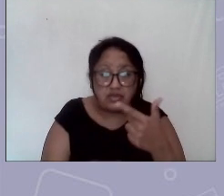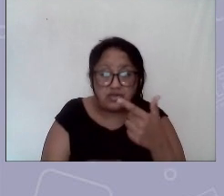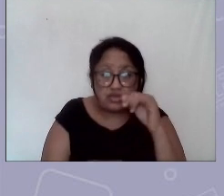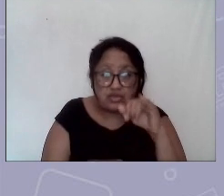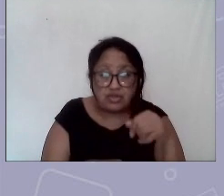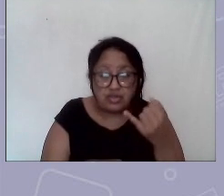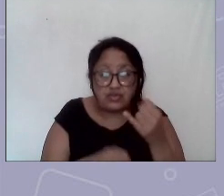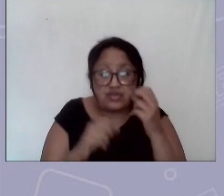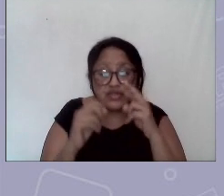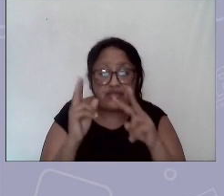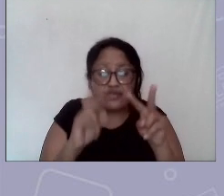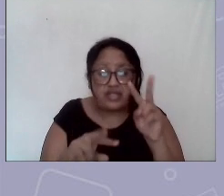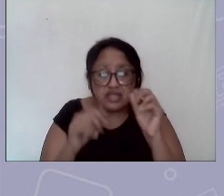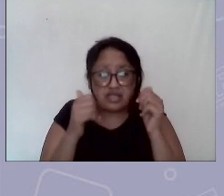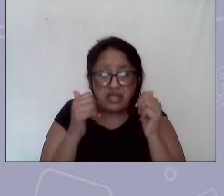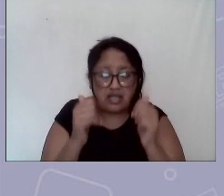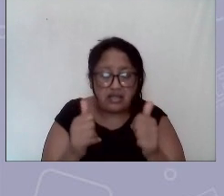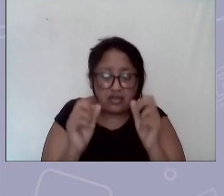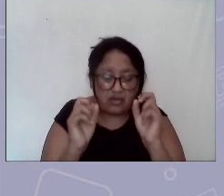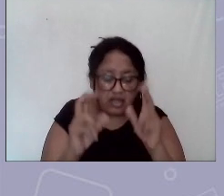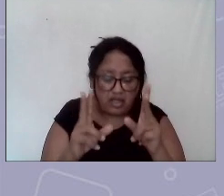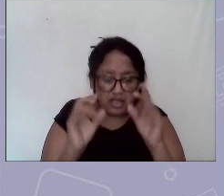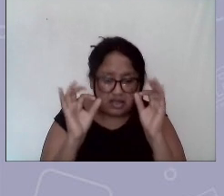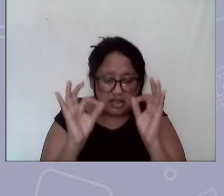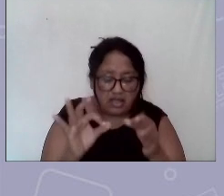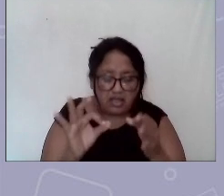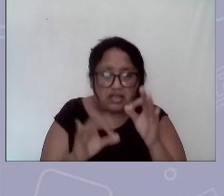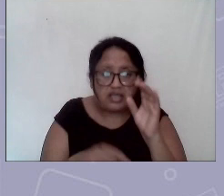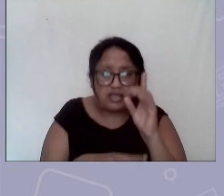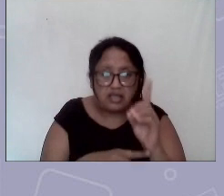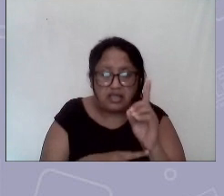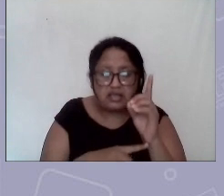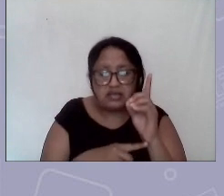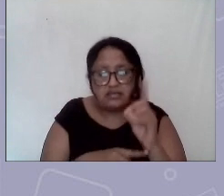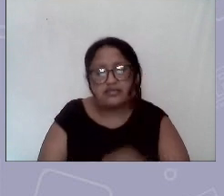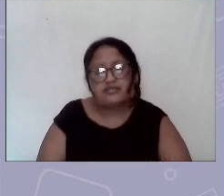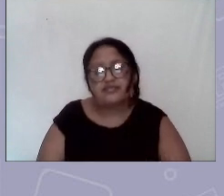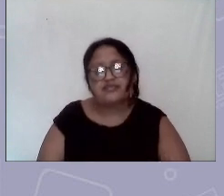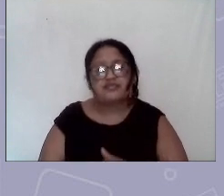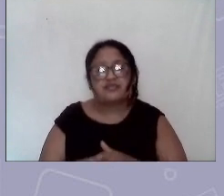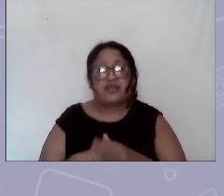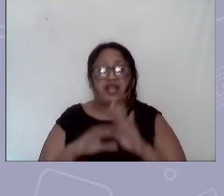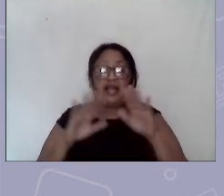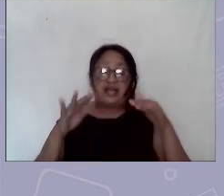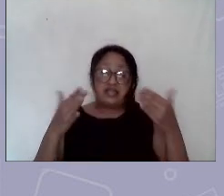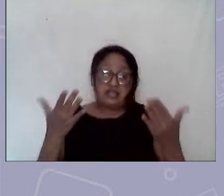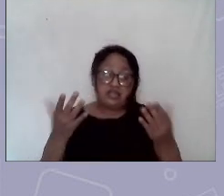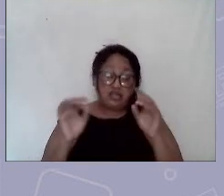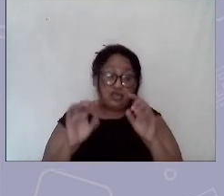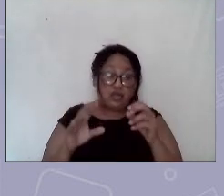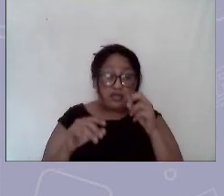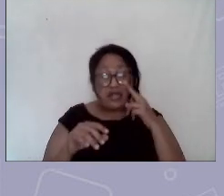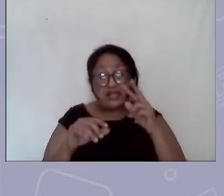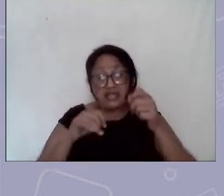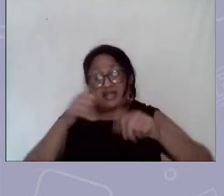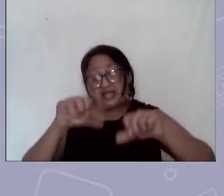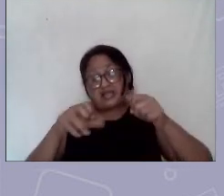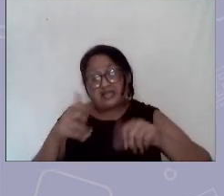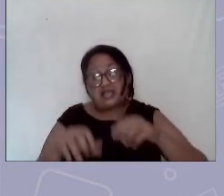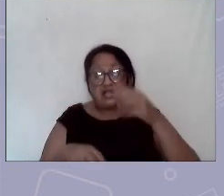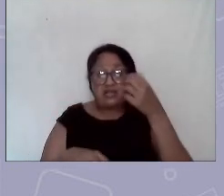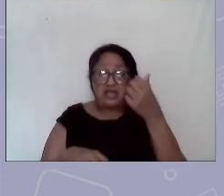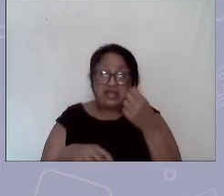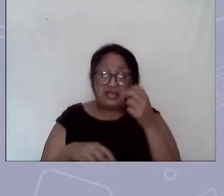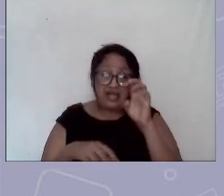que está correta a letra D de dado ok? bem a letra E só para a gente analisar o que está incorreto